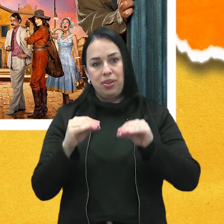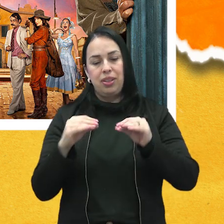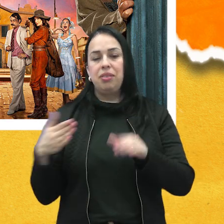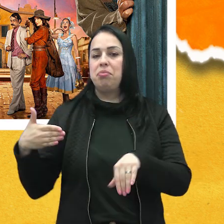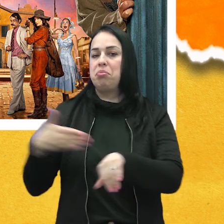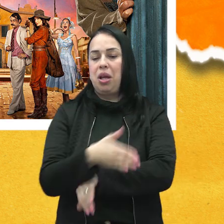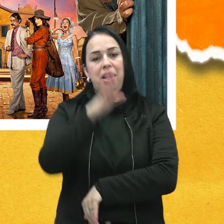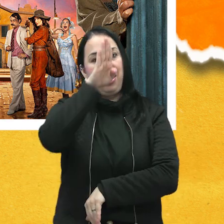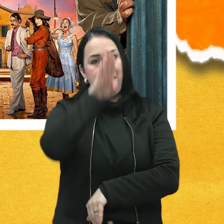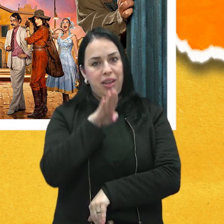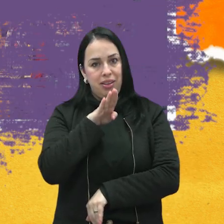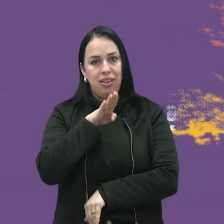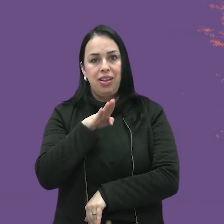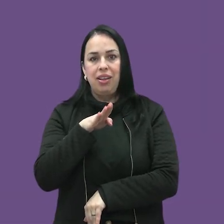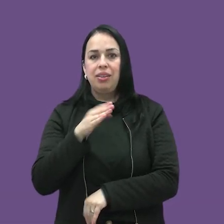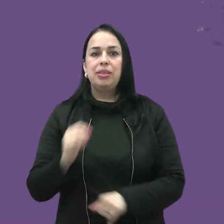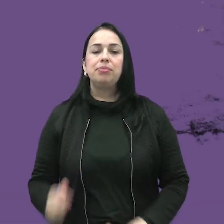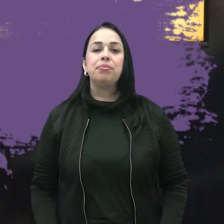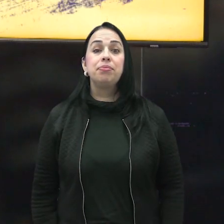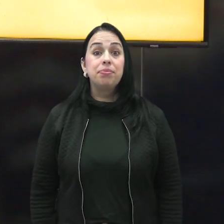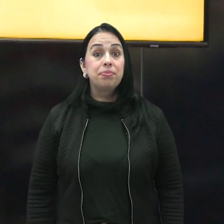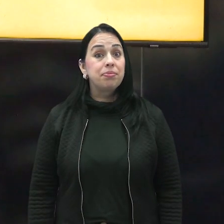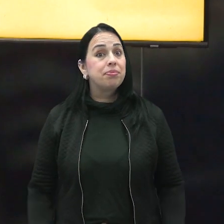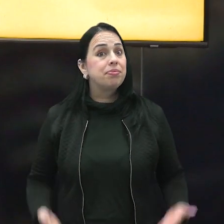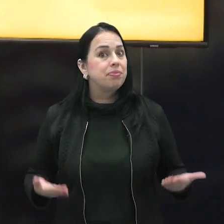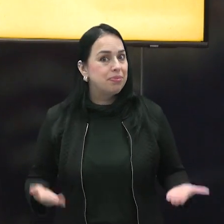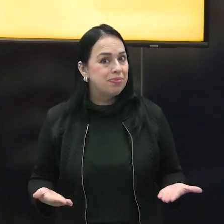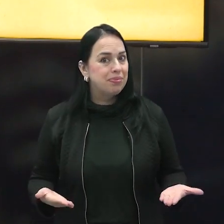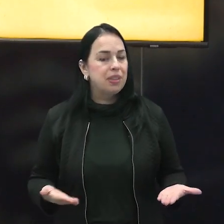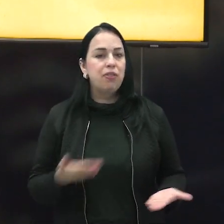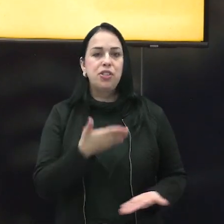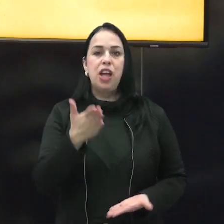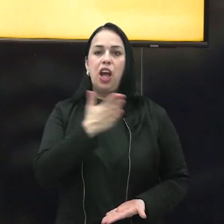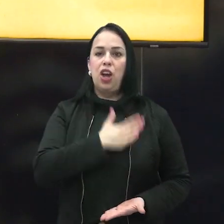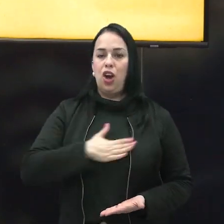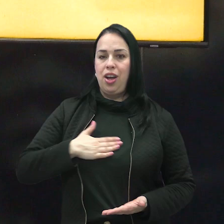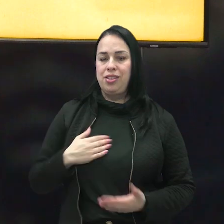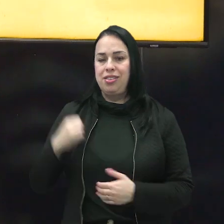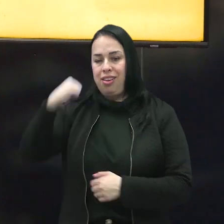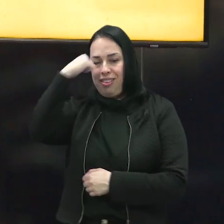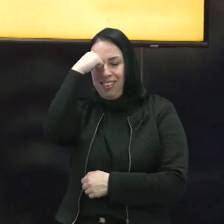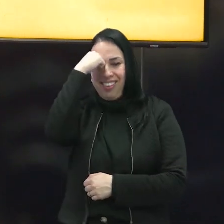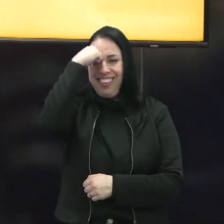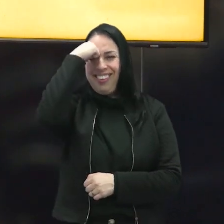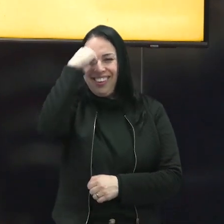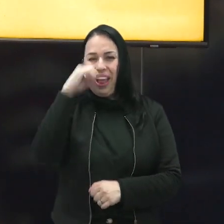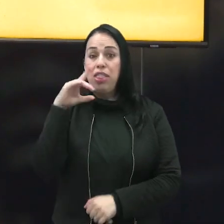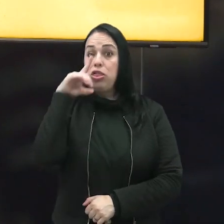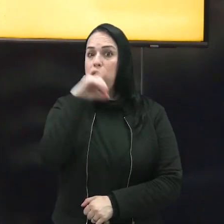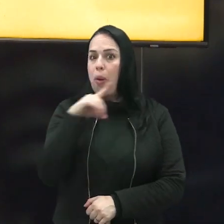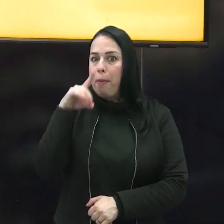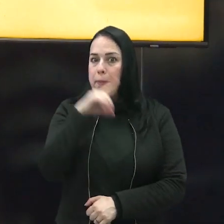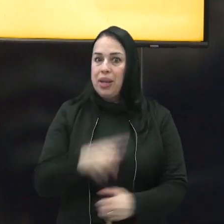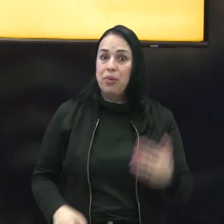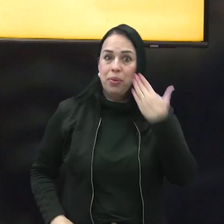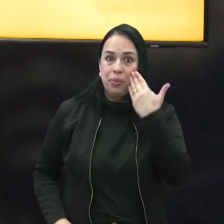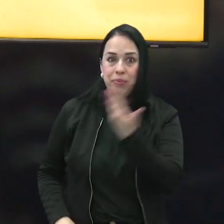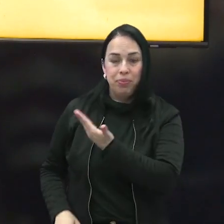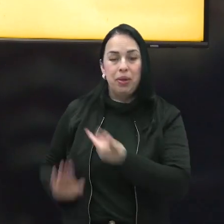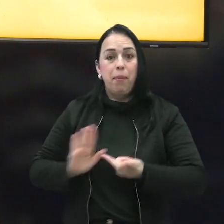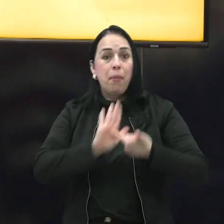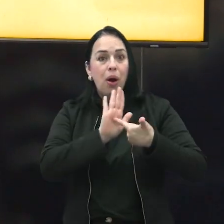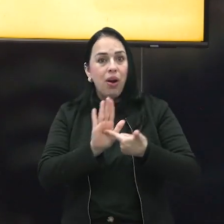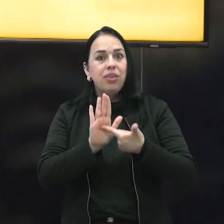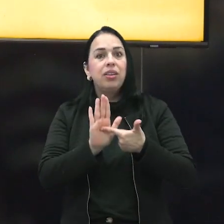7 horas da noite e a entrada também é gratuita, só chegar por lá. Agora, para quem curte um forrozinho, no domingo, o grupo de Candango